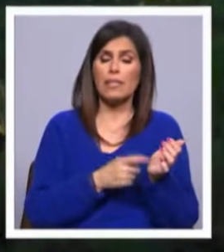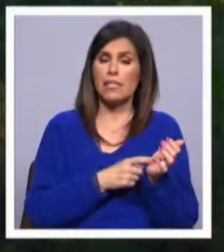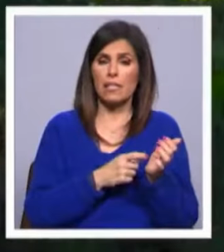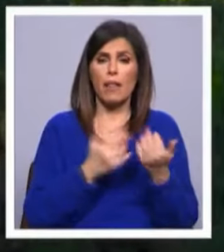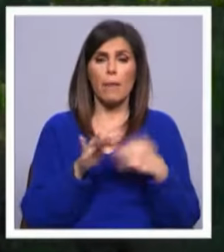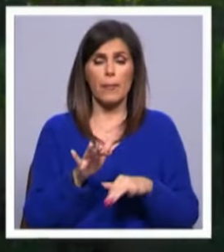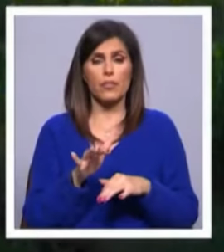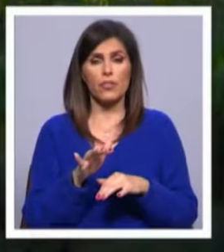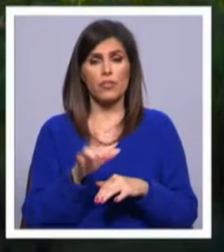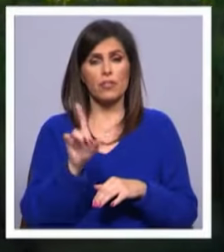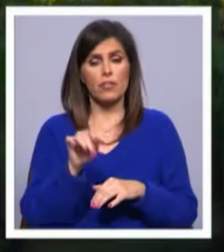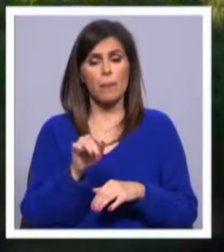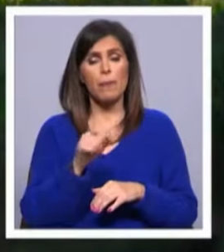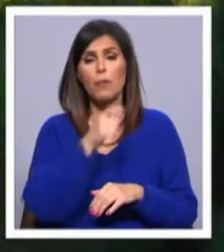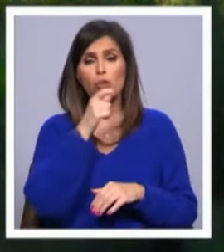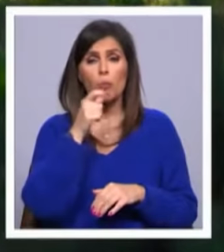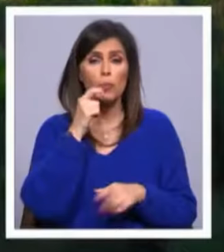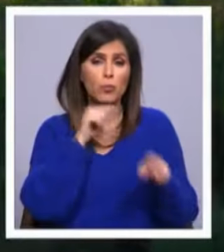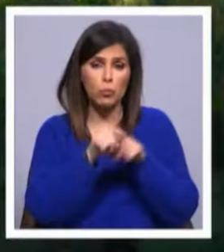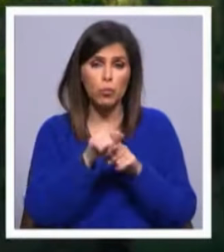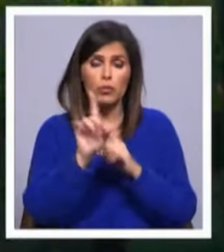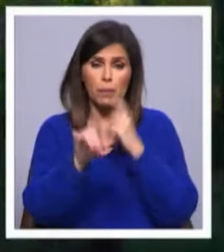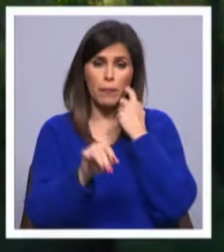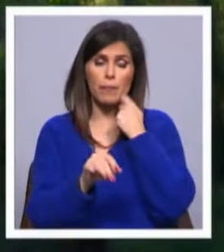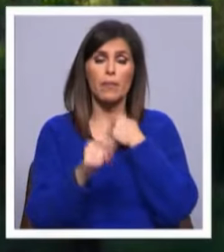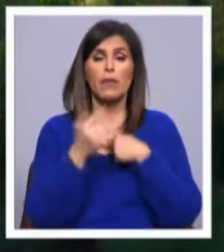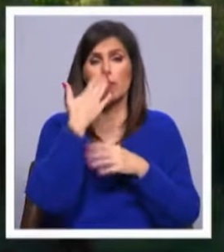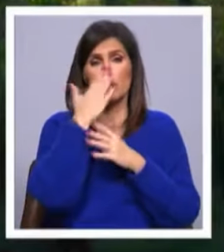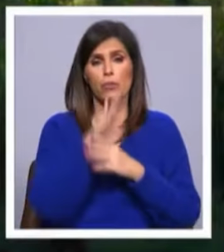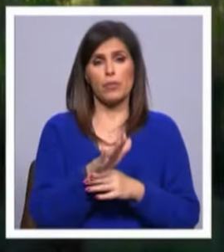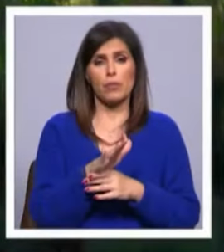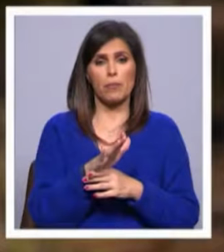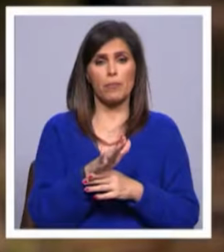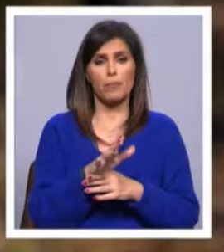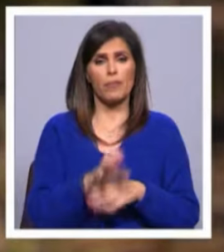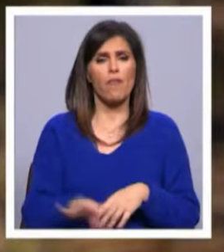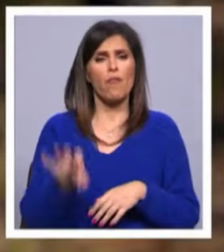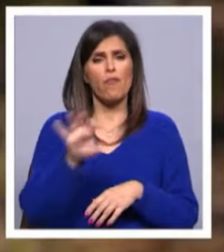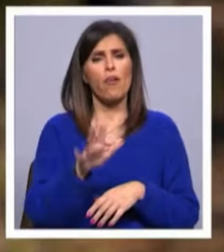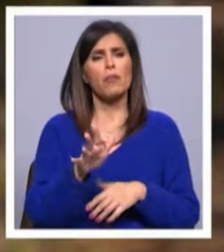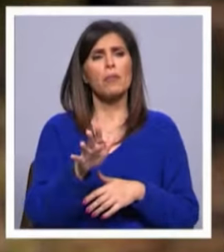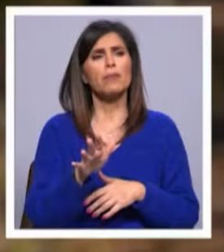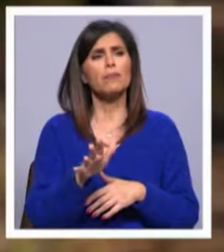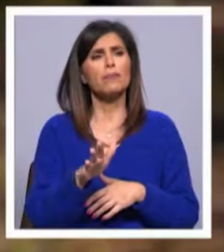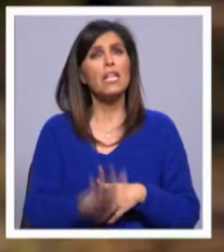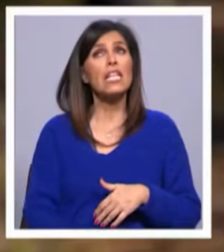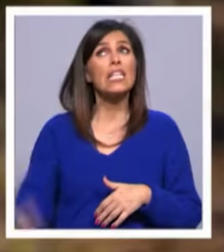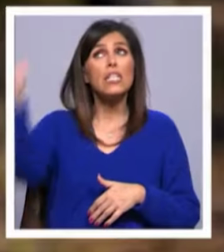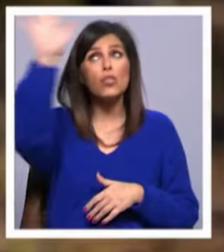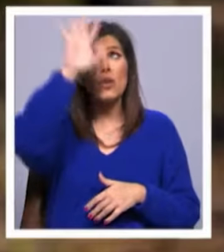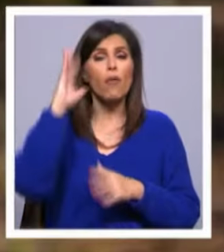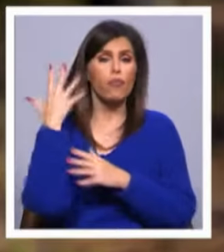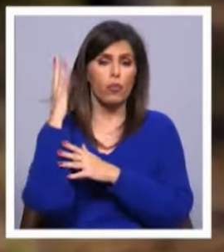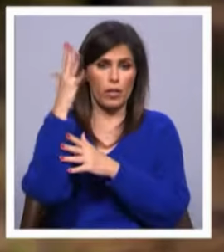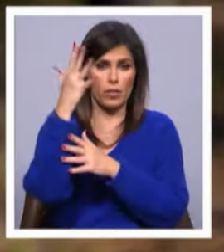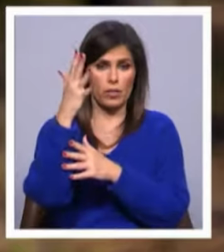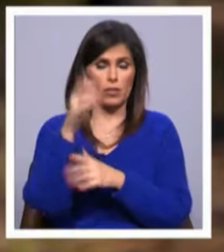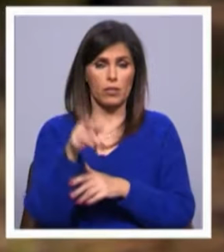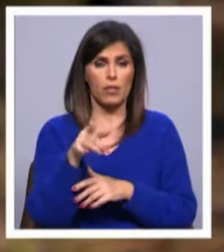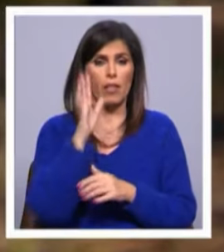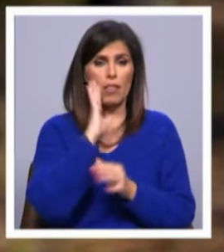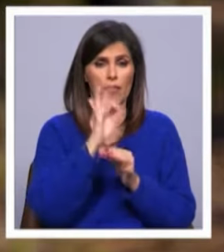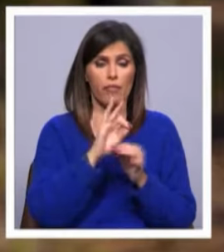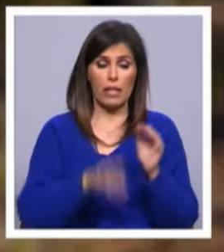as necessidades, mas mesmo para os compromissos políticos. Por exemplo, a Estratégia Nacional para as Florestas define